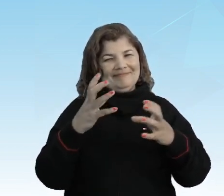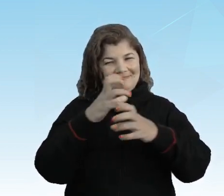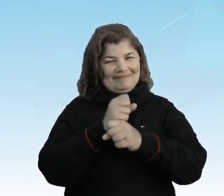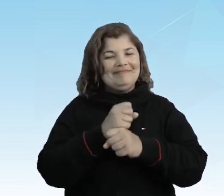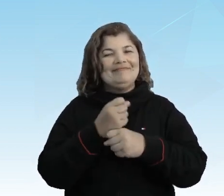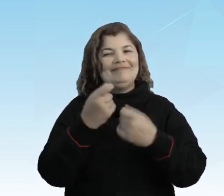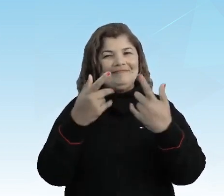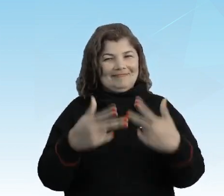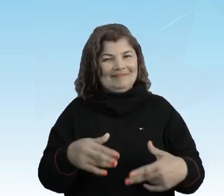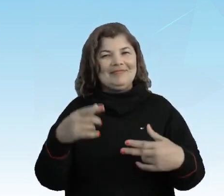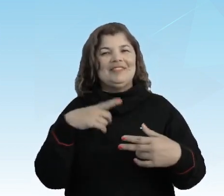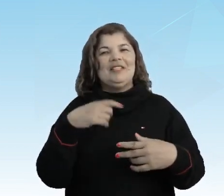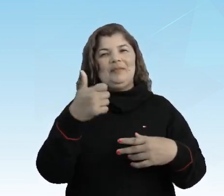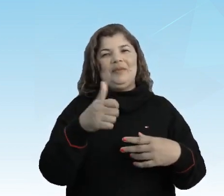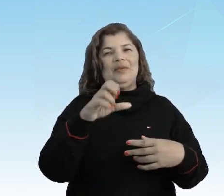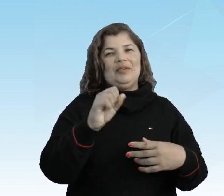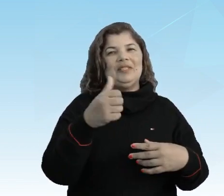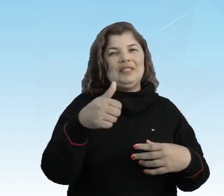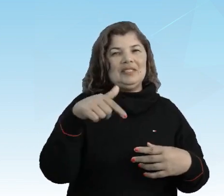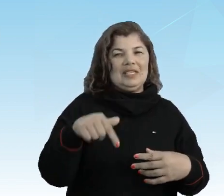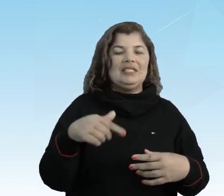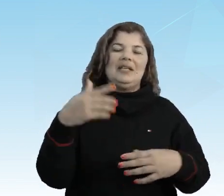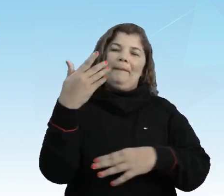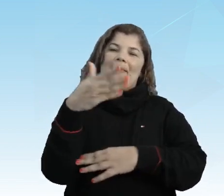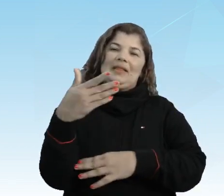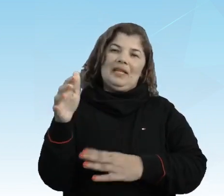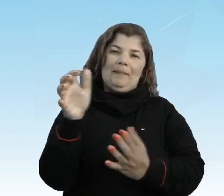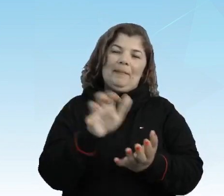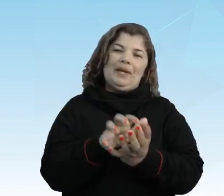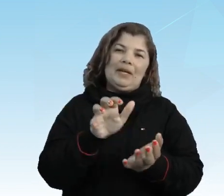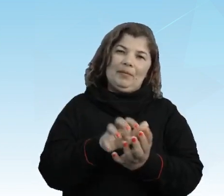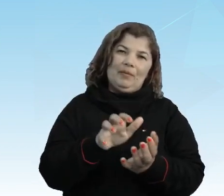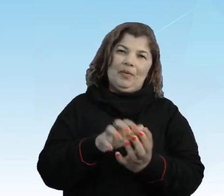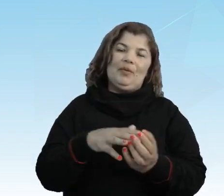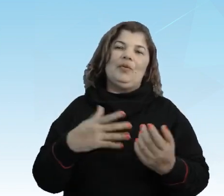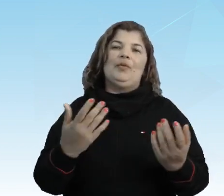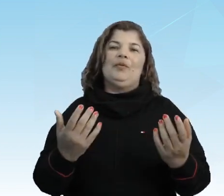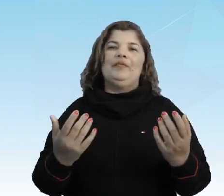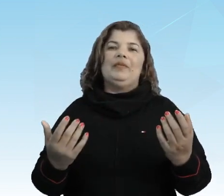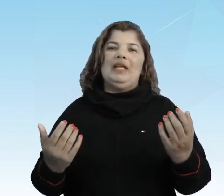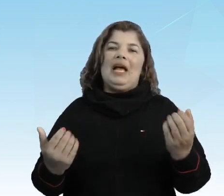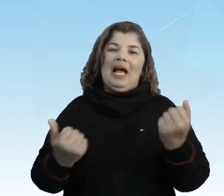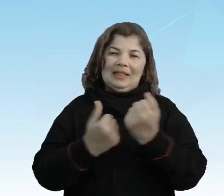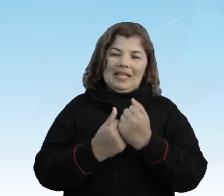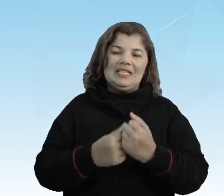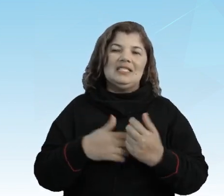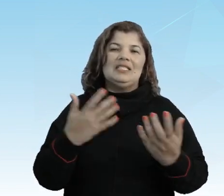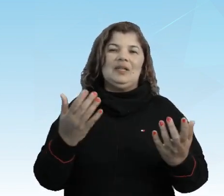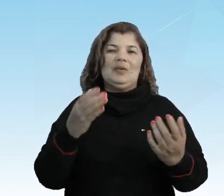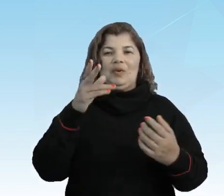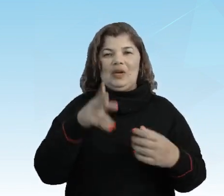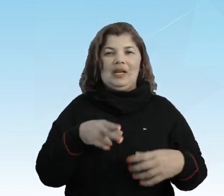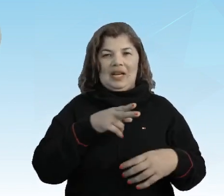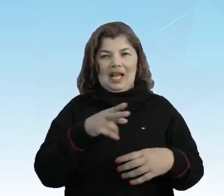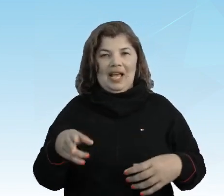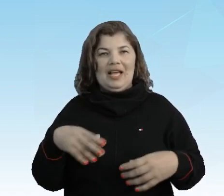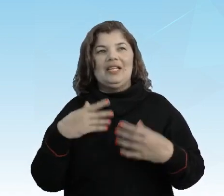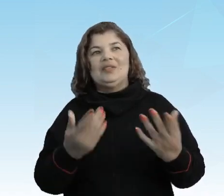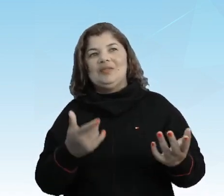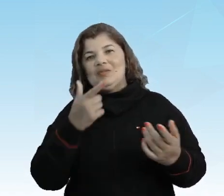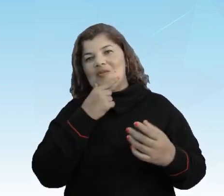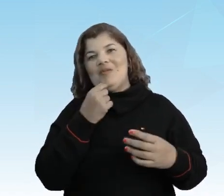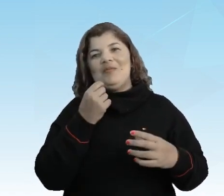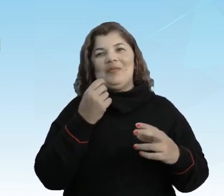1817, a bandeira de Pernambuco, que o senhor falou, a adesão do clero. Nós tivemos aqui o Cruz Cabugá, que eu